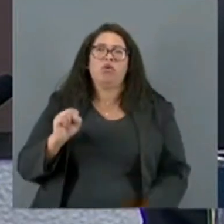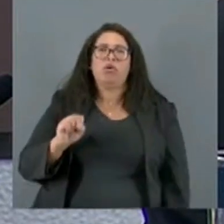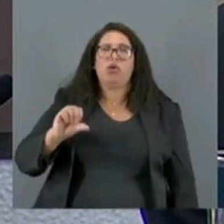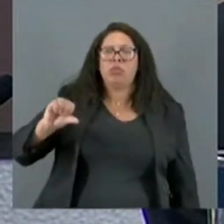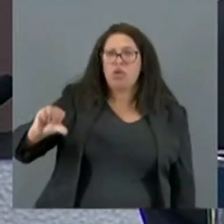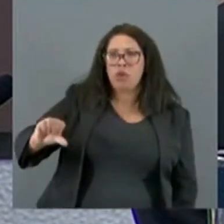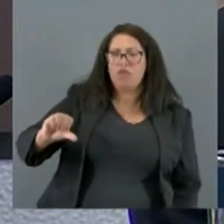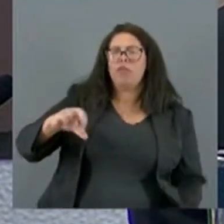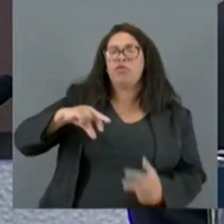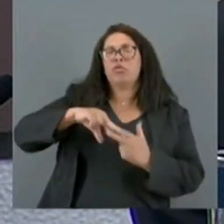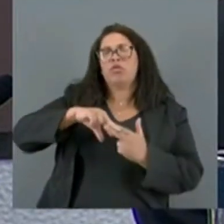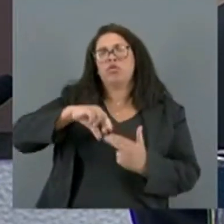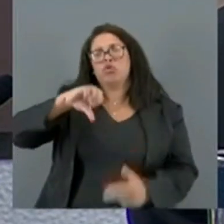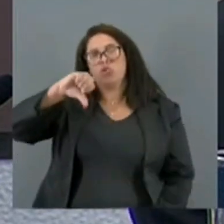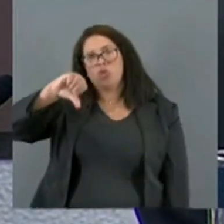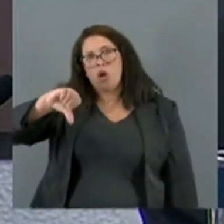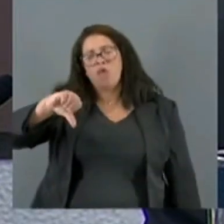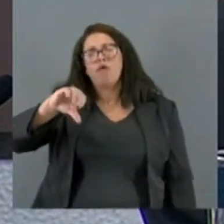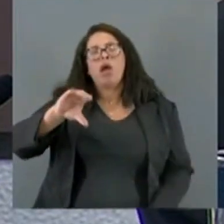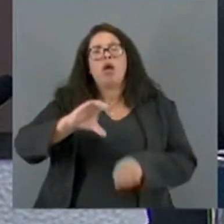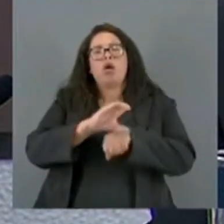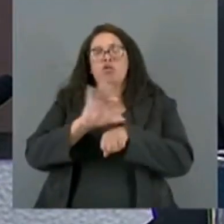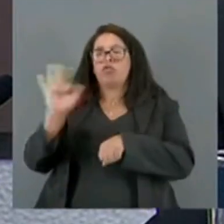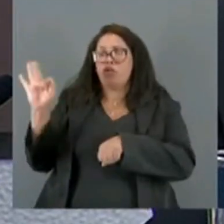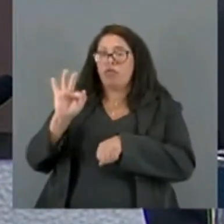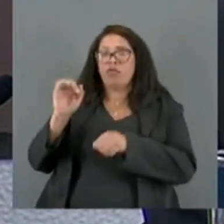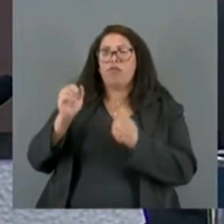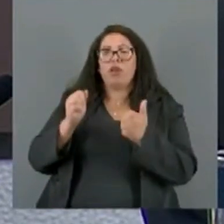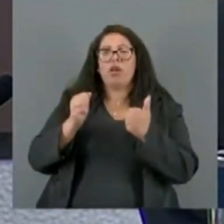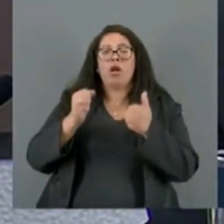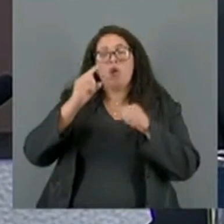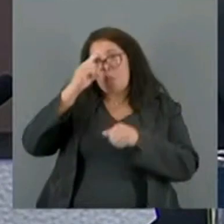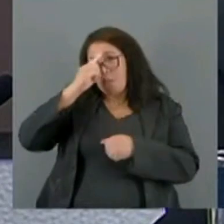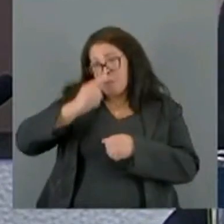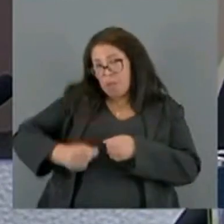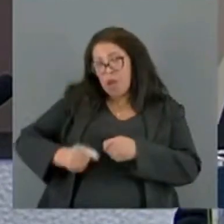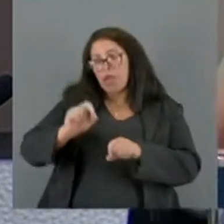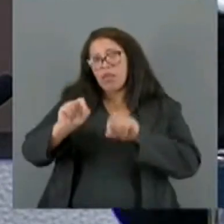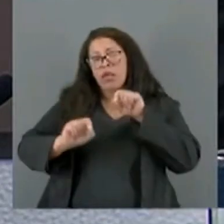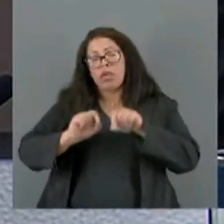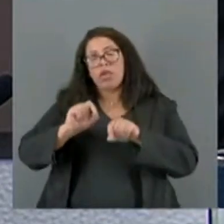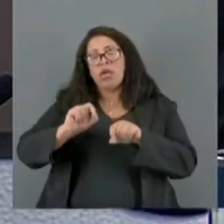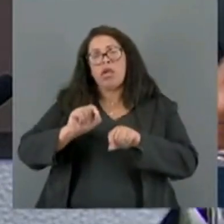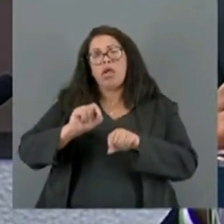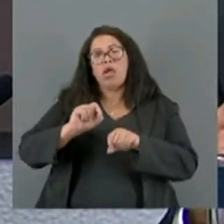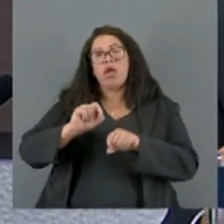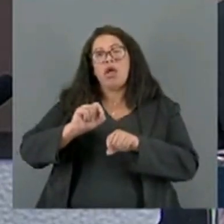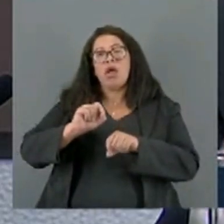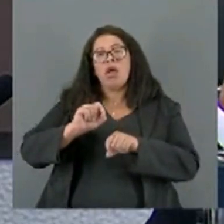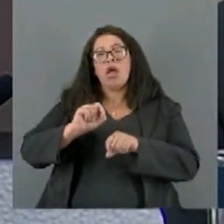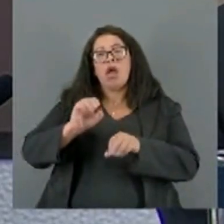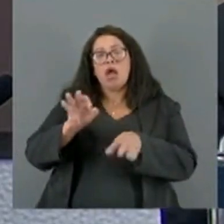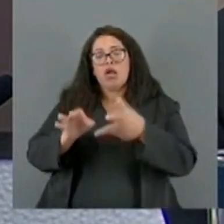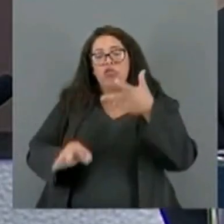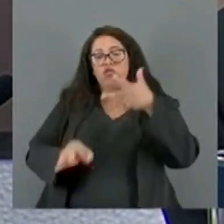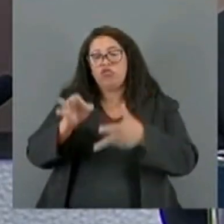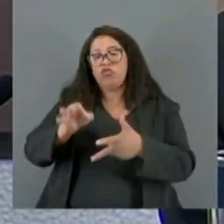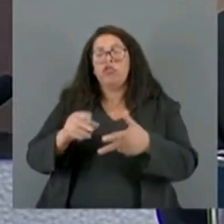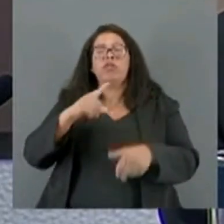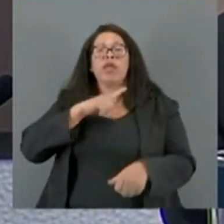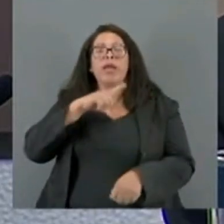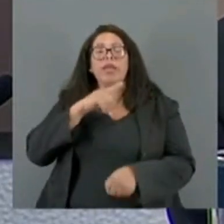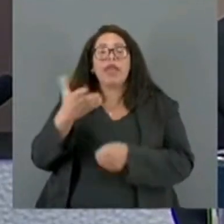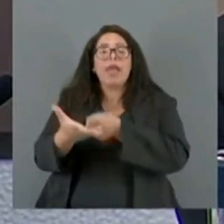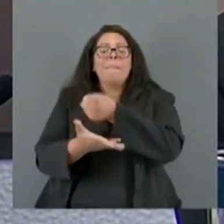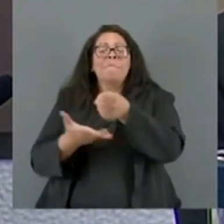89, inciso 9, a Constituição diz bem claro que todas as decisões do Poder Judiciário devem ser fundamentadas. E qual é a fundamentação